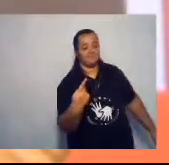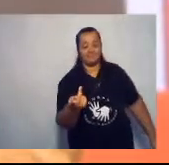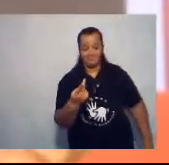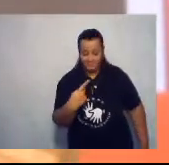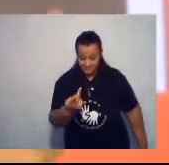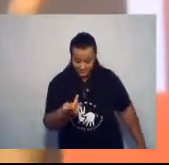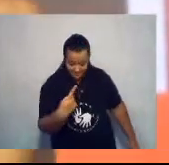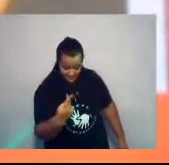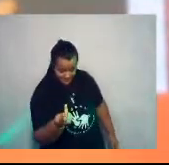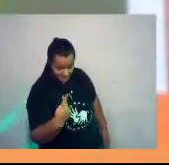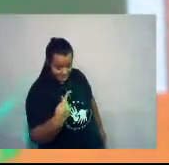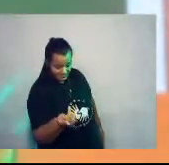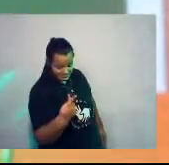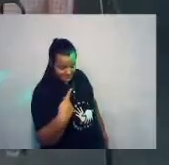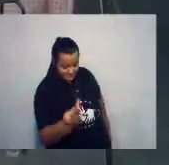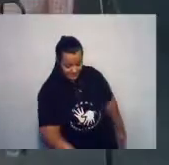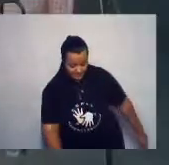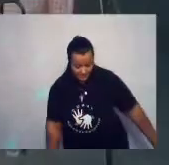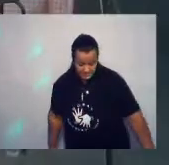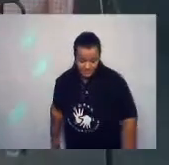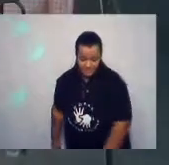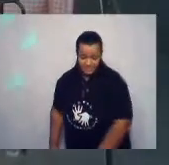nossa.